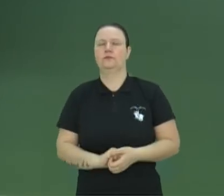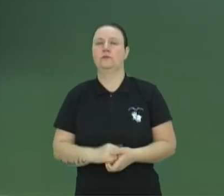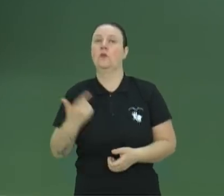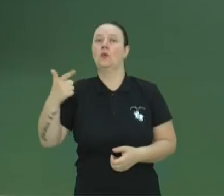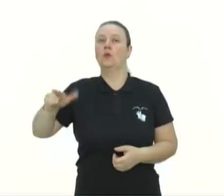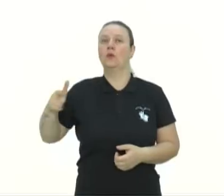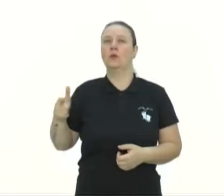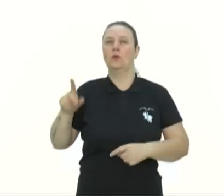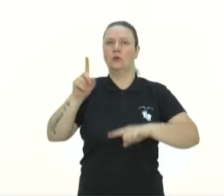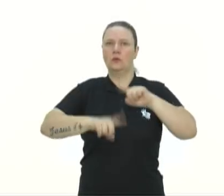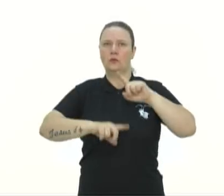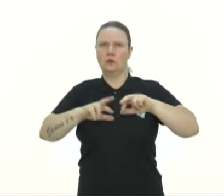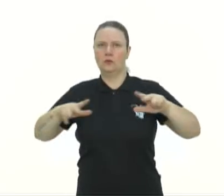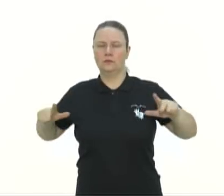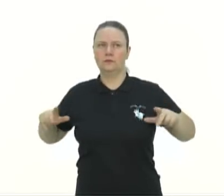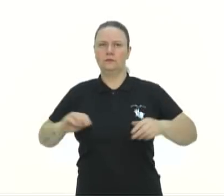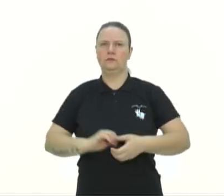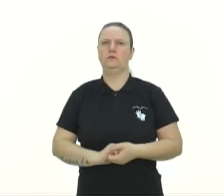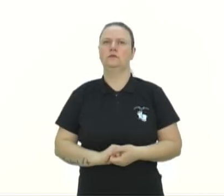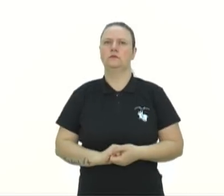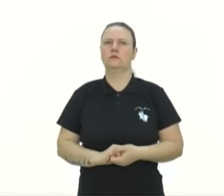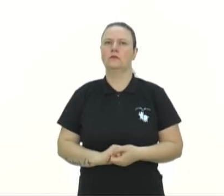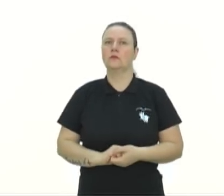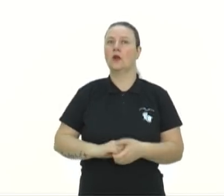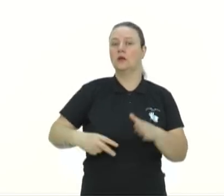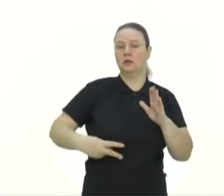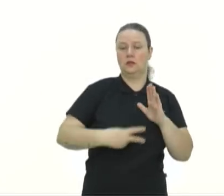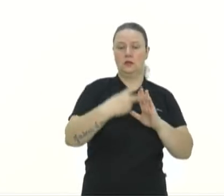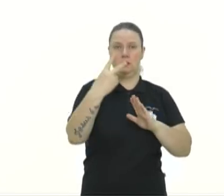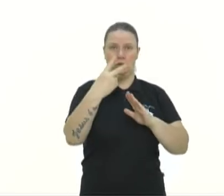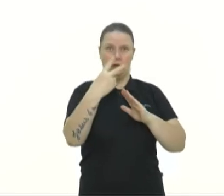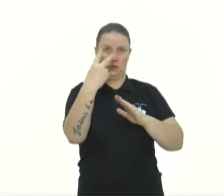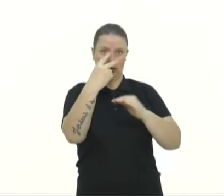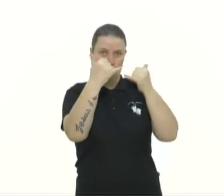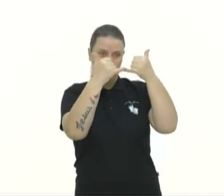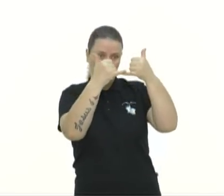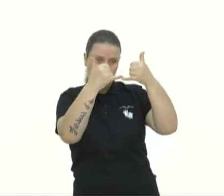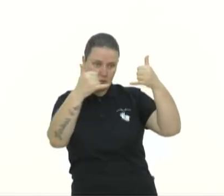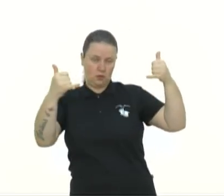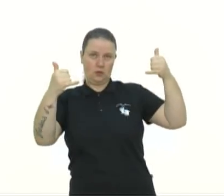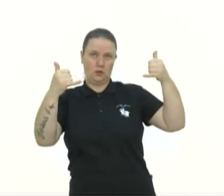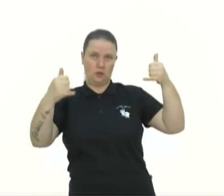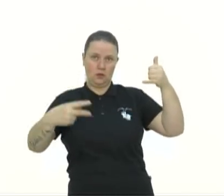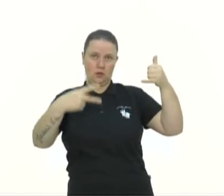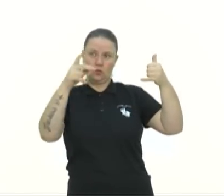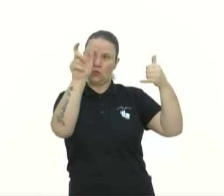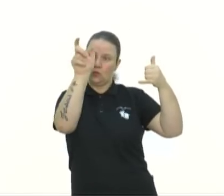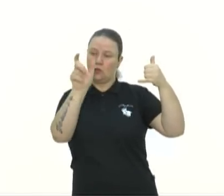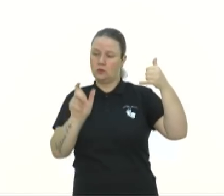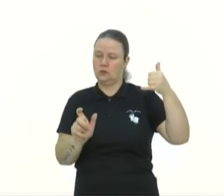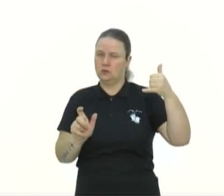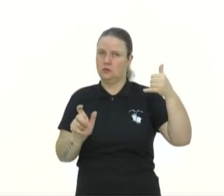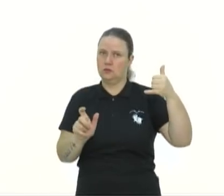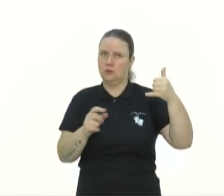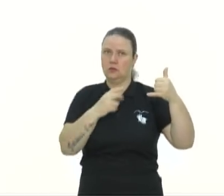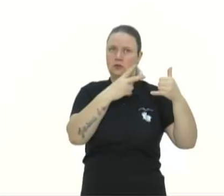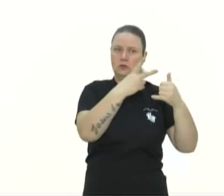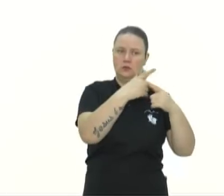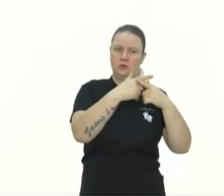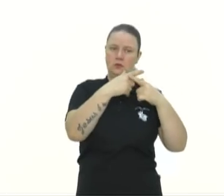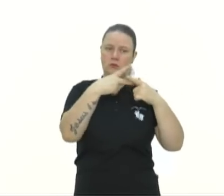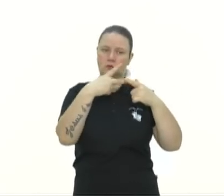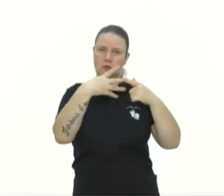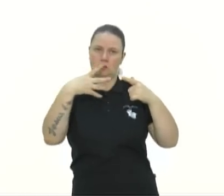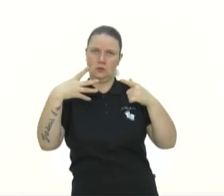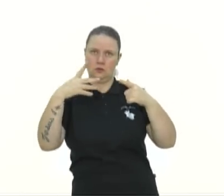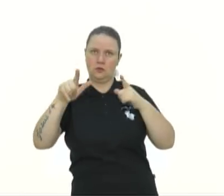elemento, que está na segunda linha e segunda coluna. Então 2 vezes 2, 4,